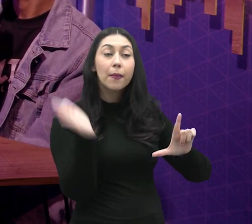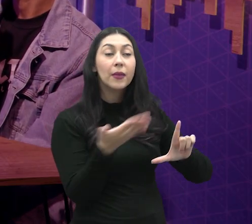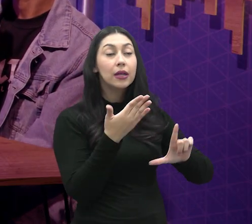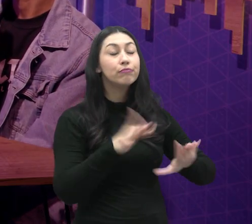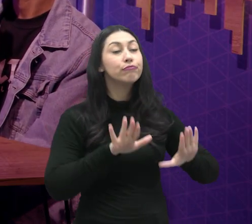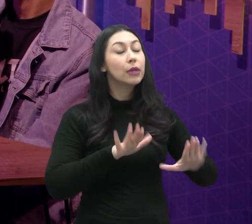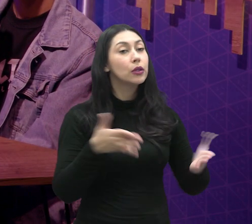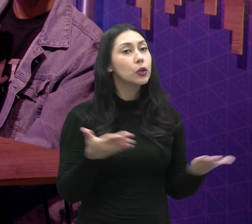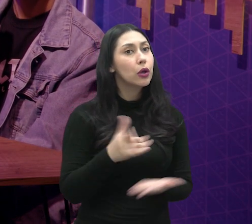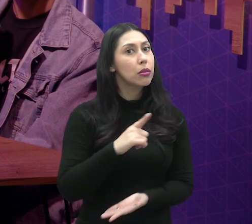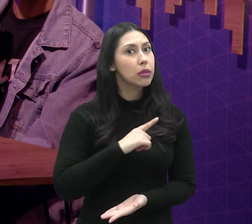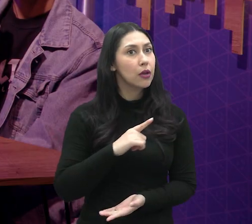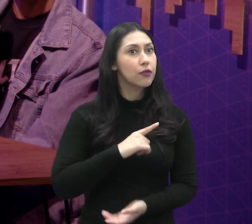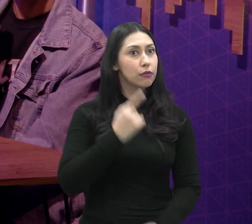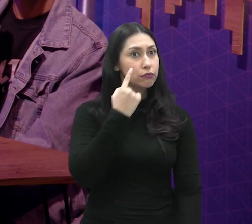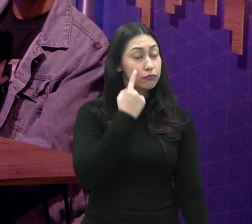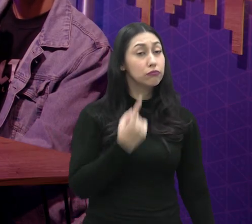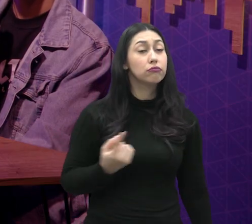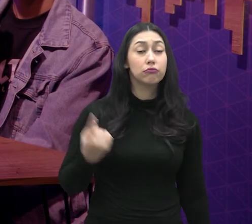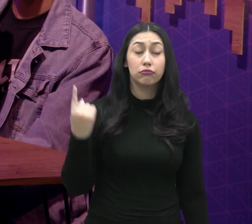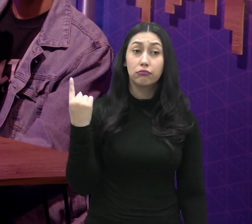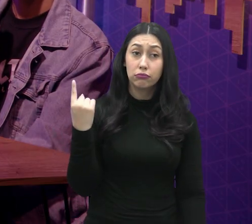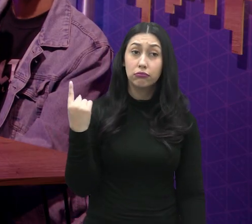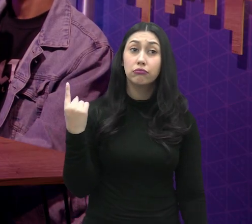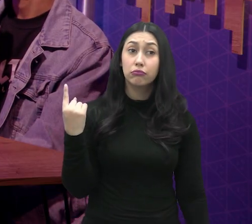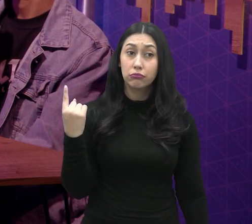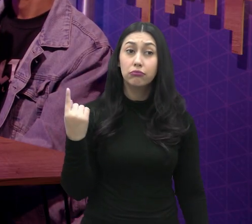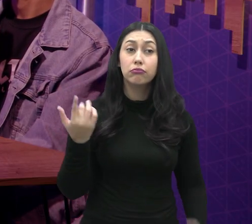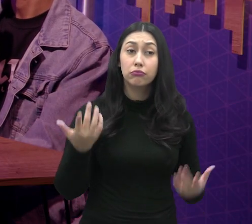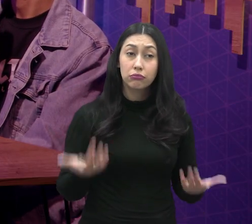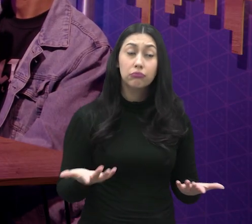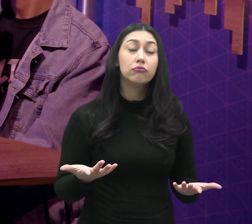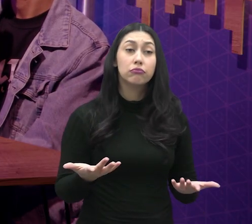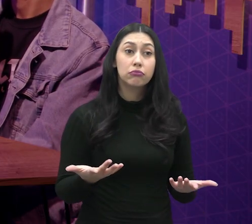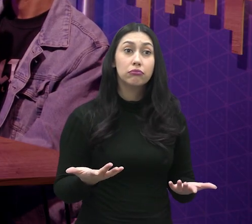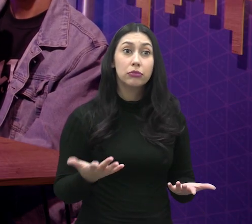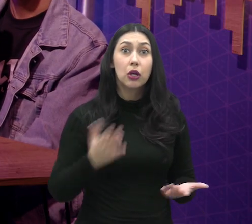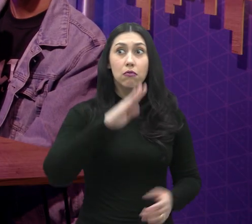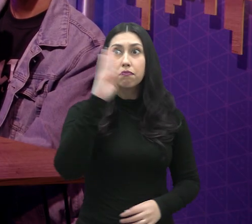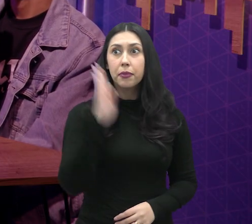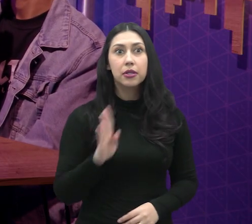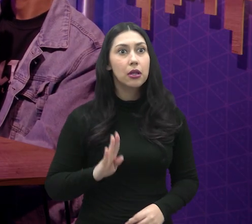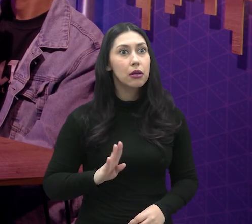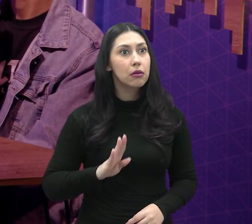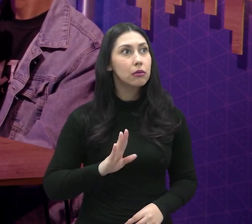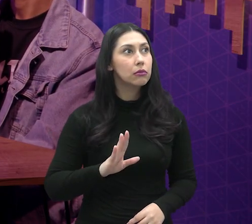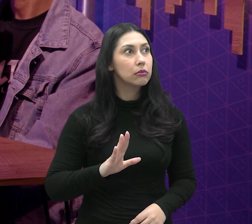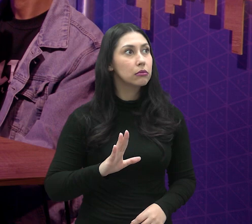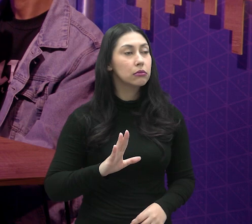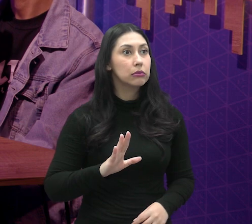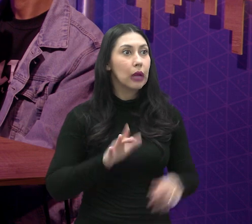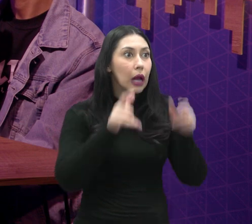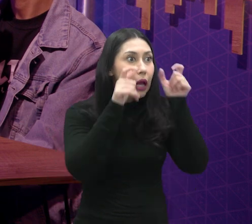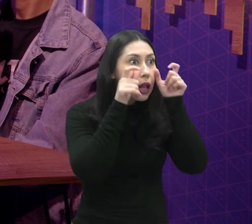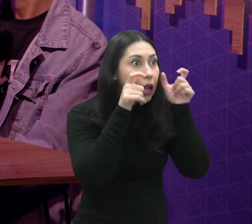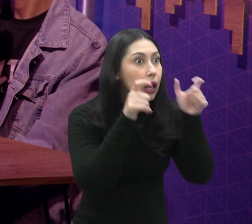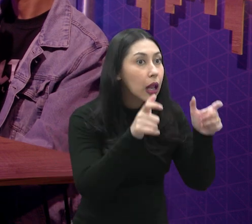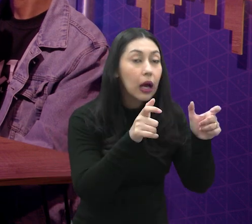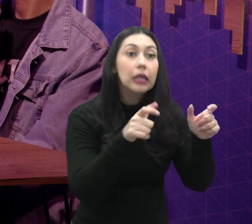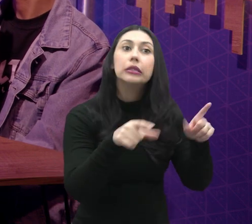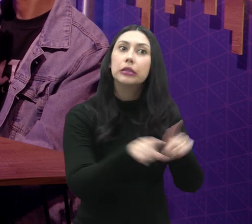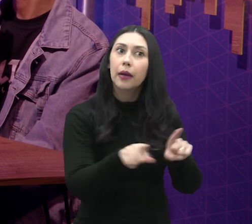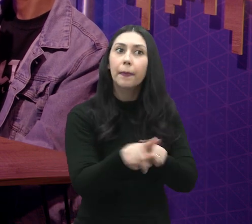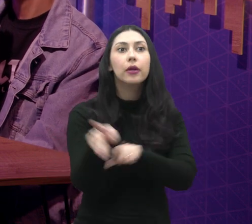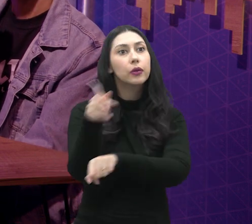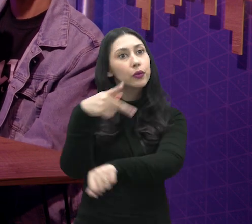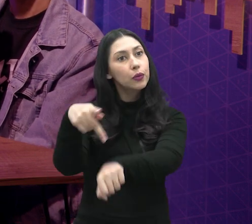uma recentemente que foi A Beleza Fatal, que conquistou o brasileiro e até... para além do